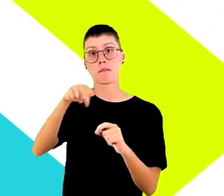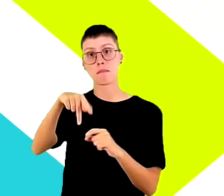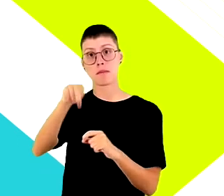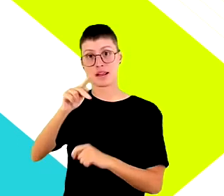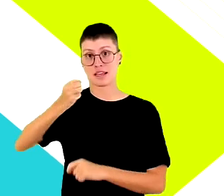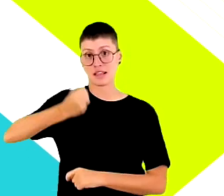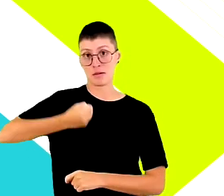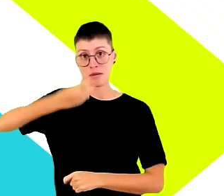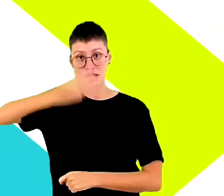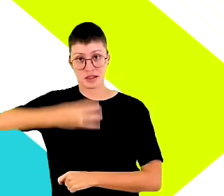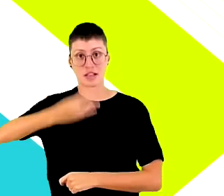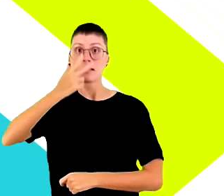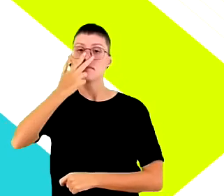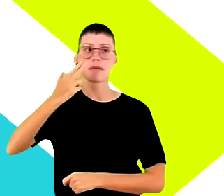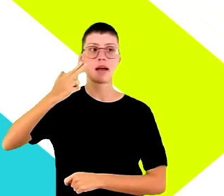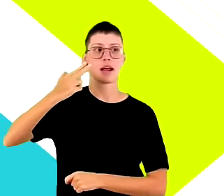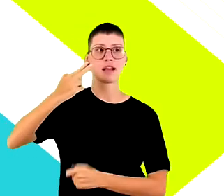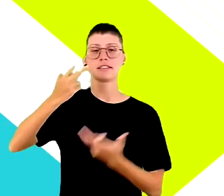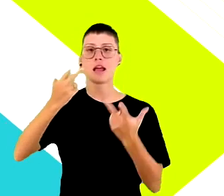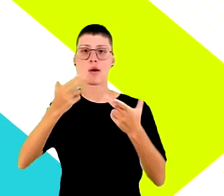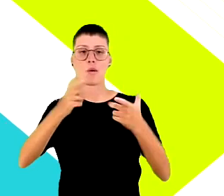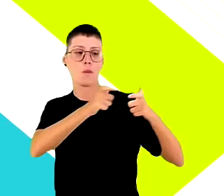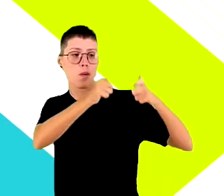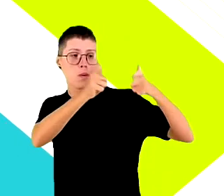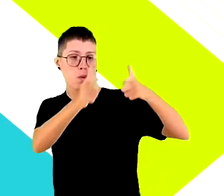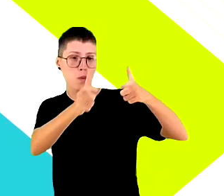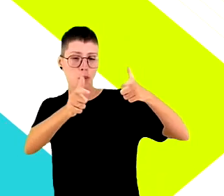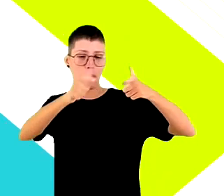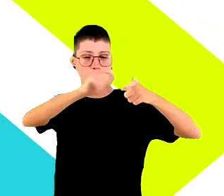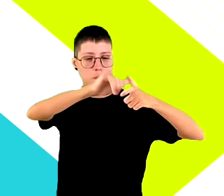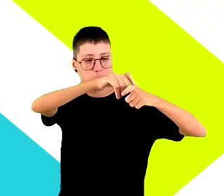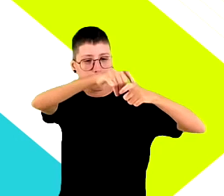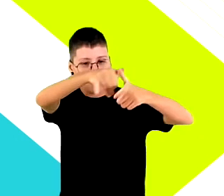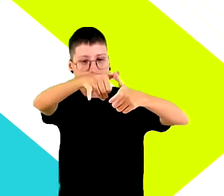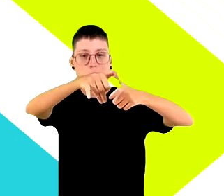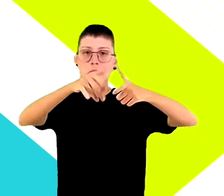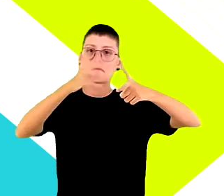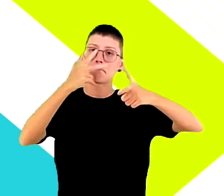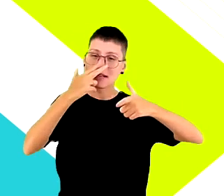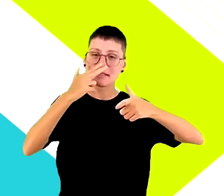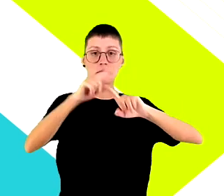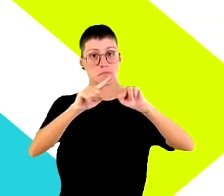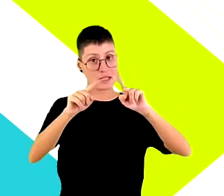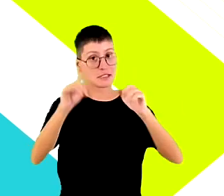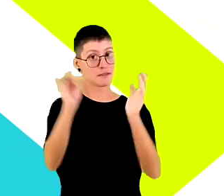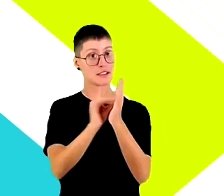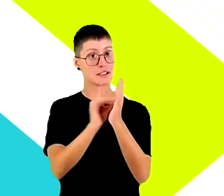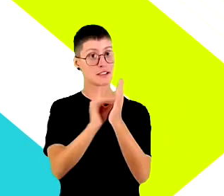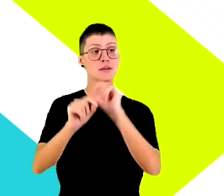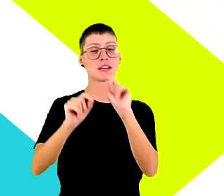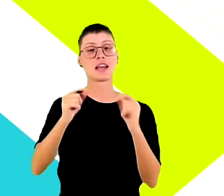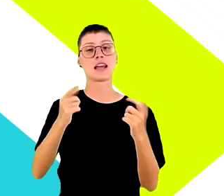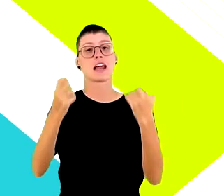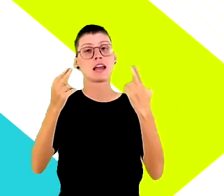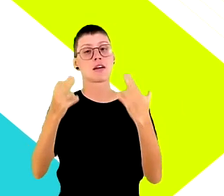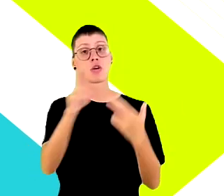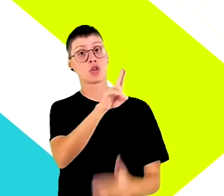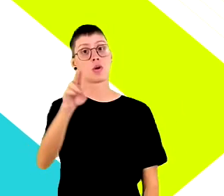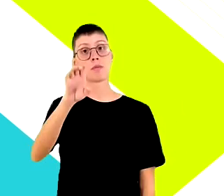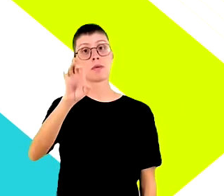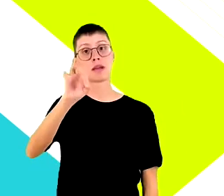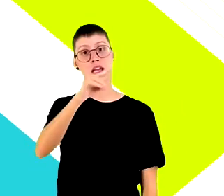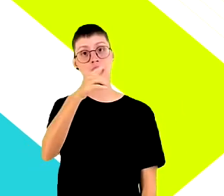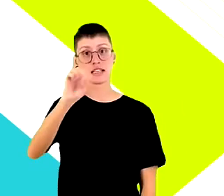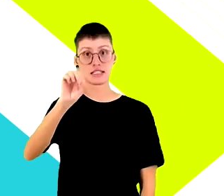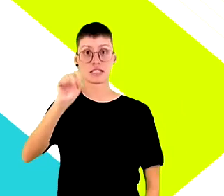uma nave, alguns dizem que parece que vai sair voando, mas, de fato, É uma estação bastante